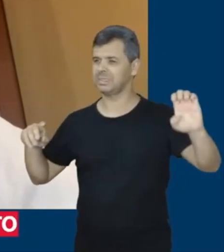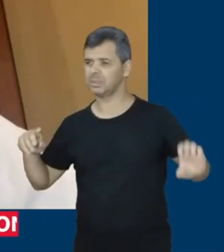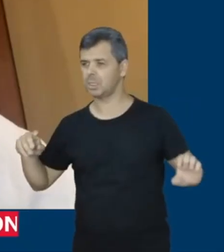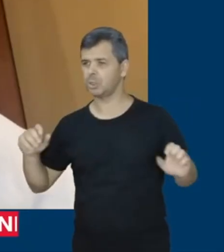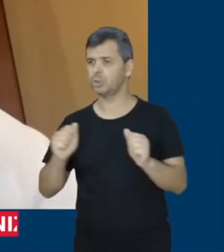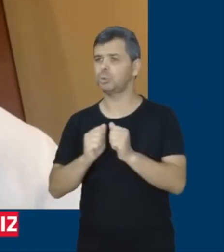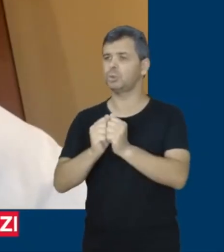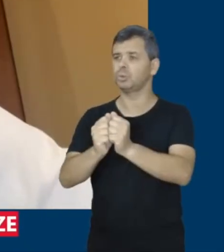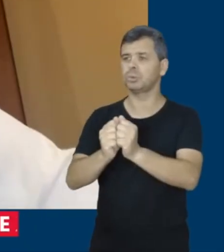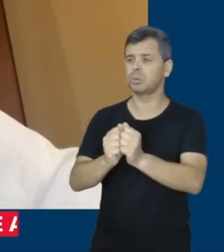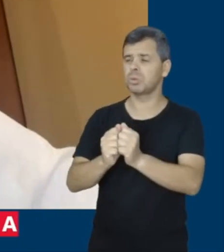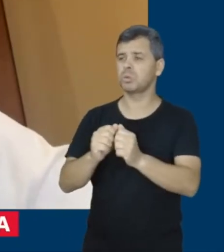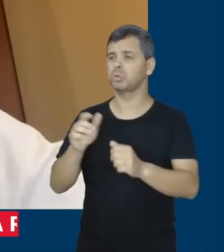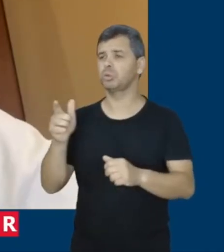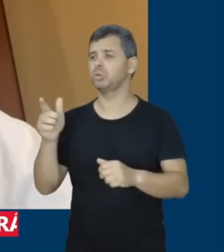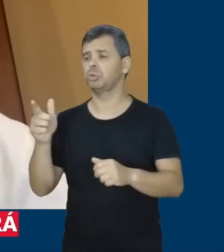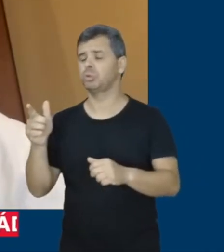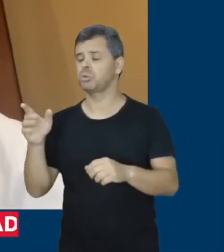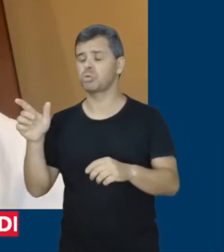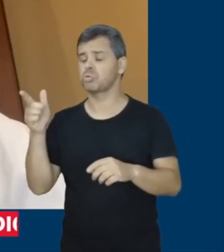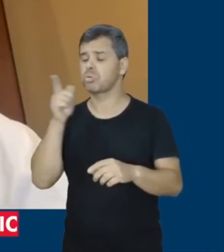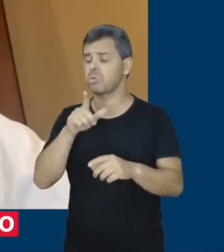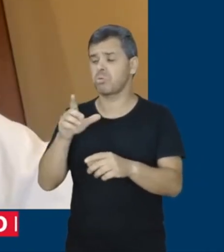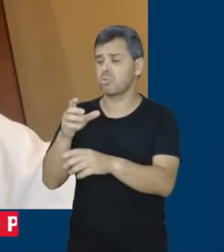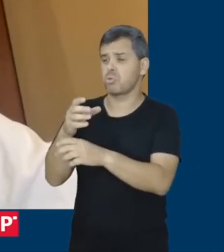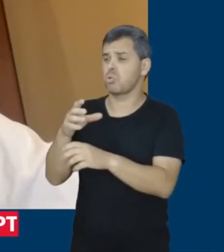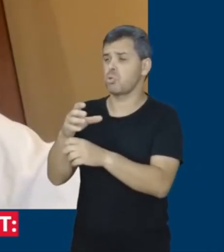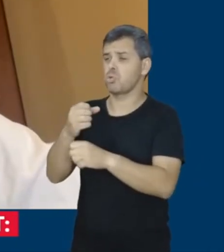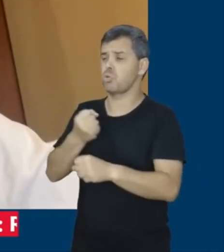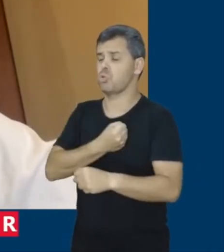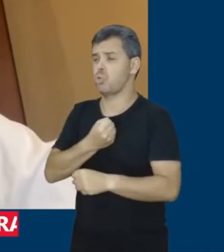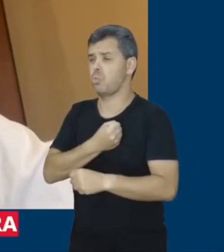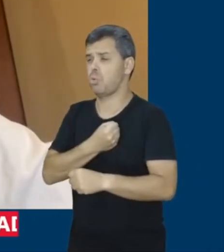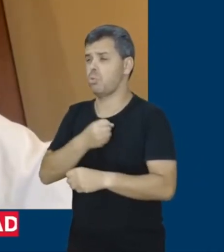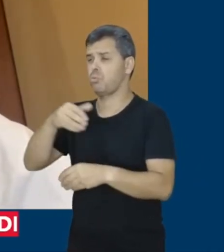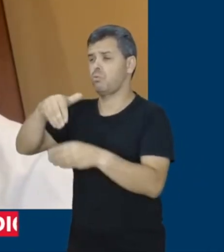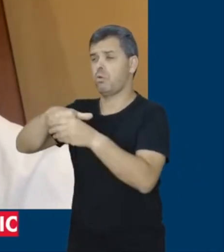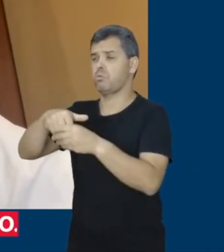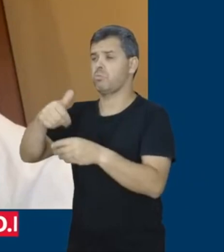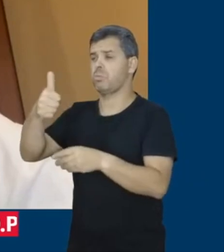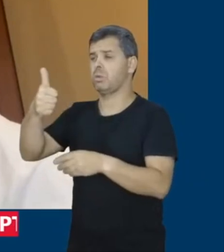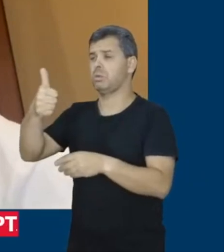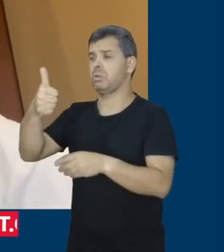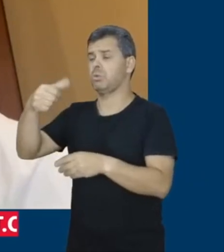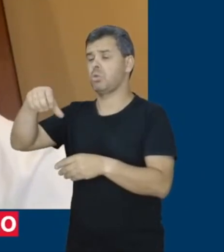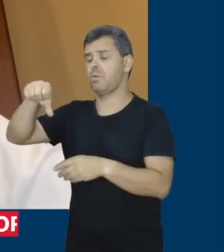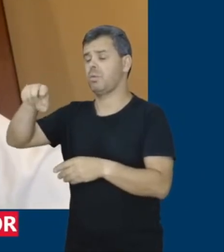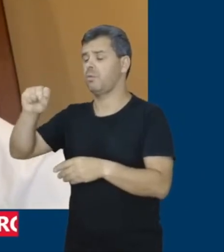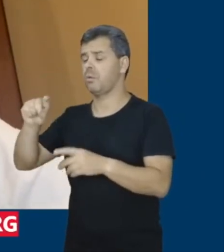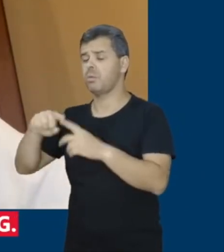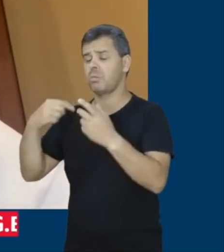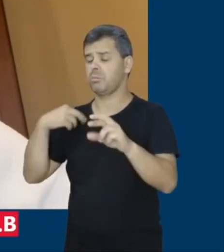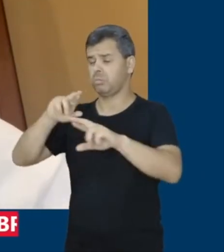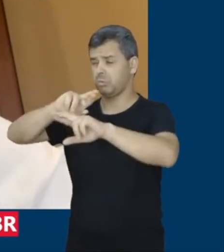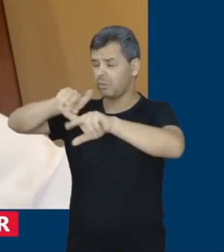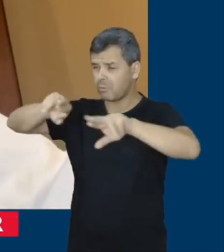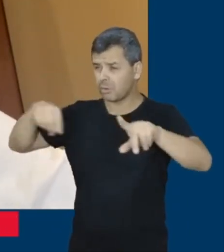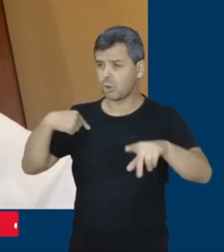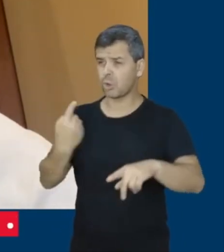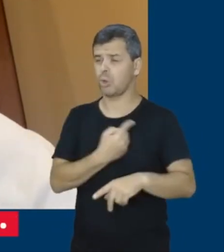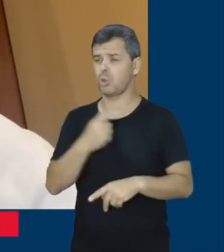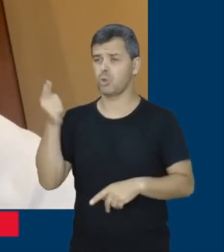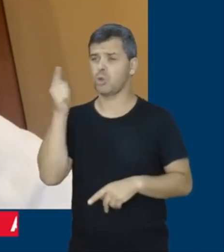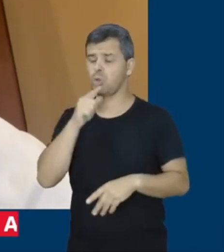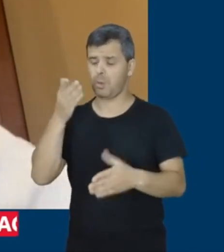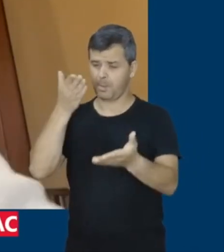na campanha não chegam a 140, 150 votos. Então, diante de um cenário de muita adversidade, a gente está